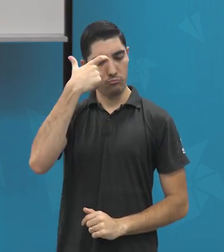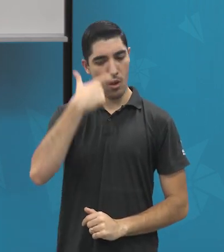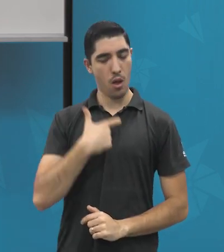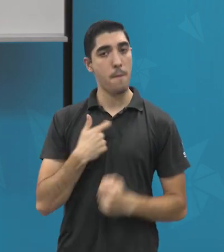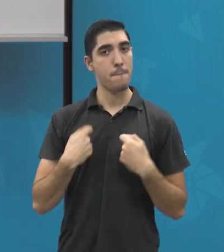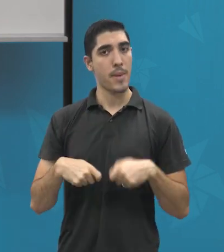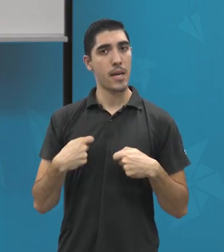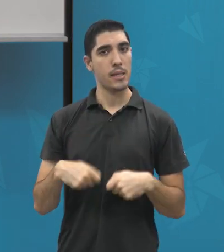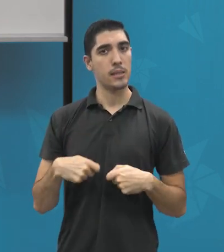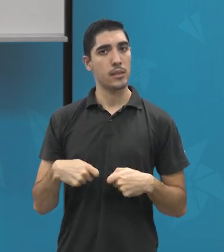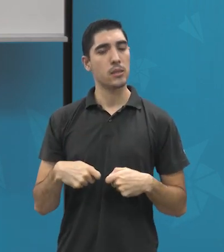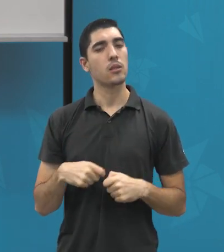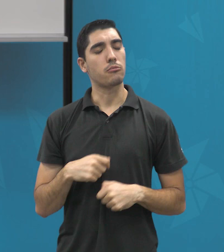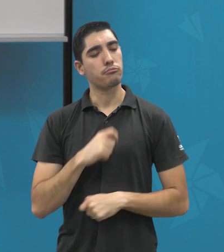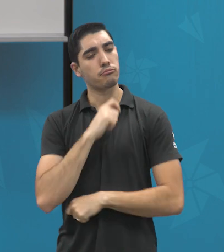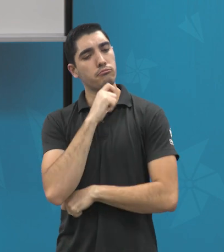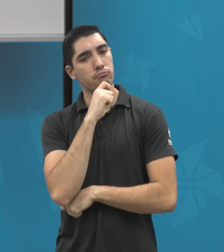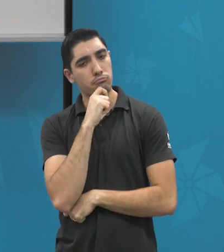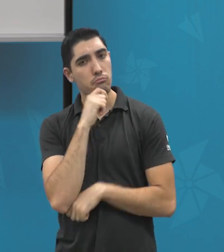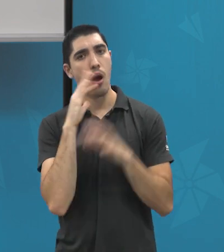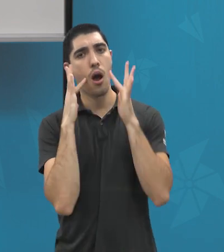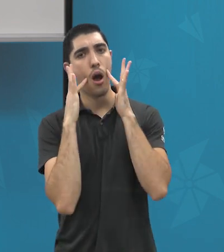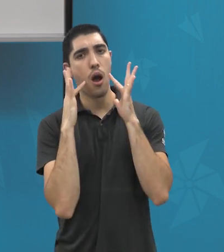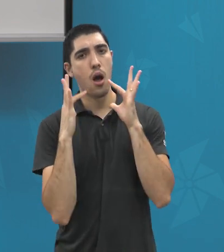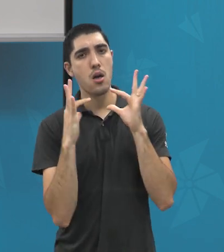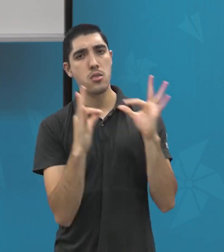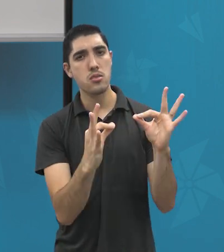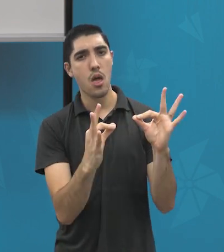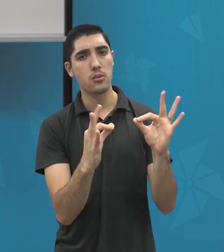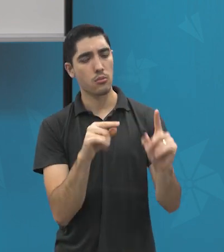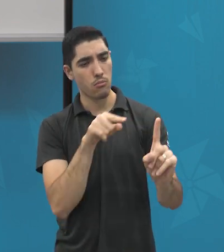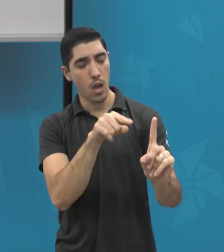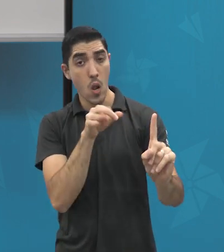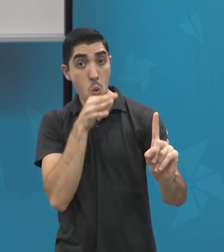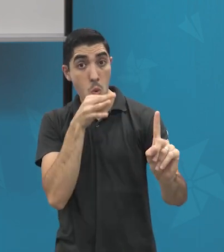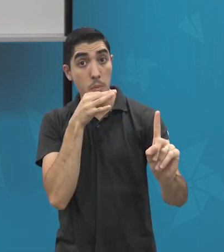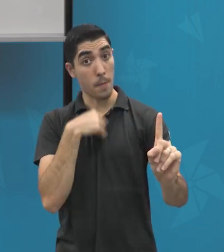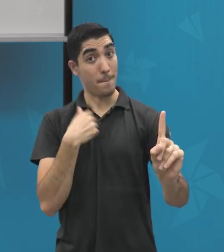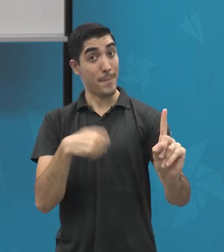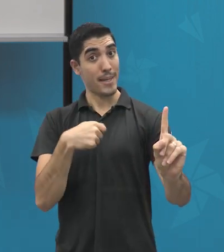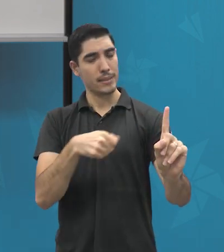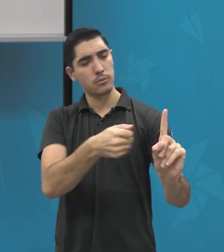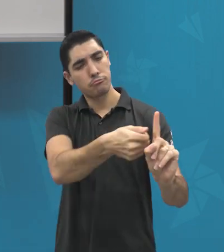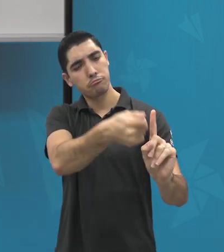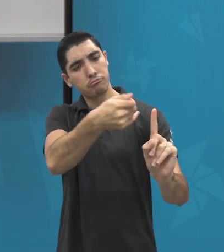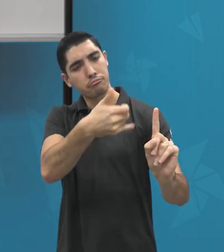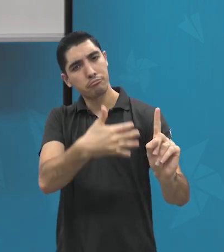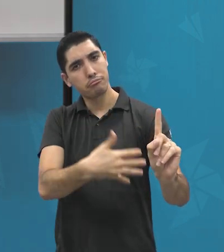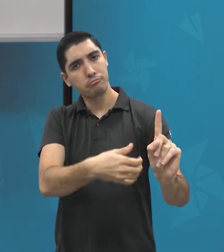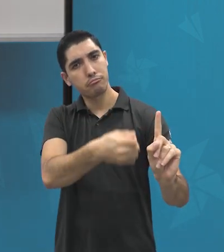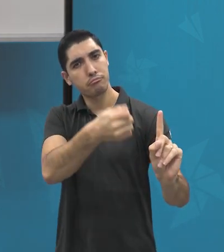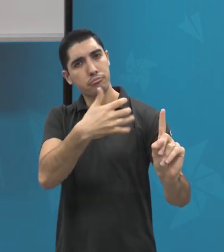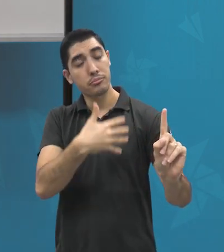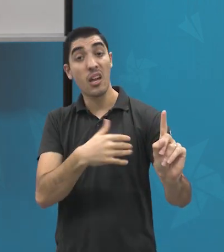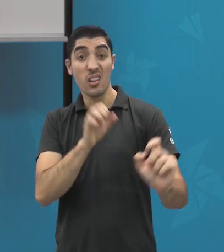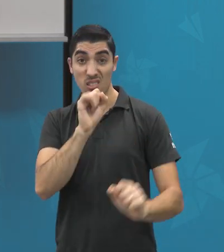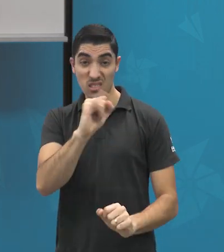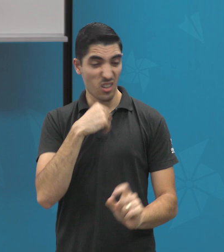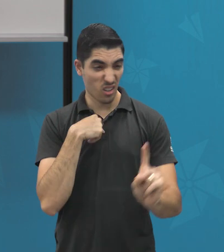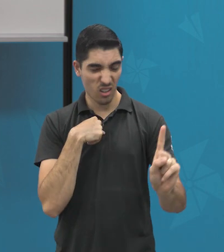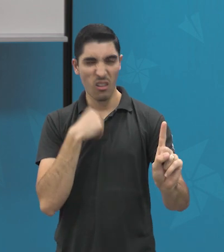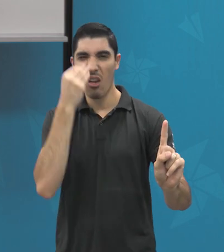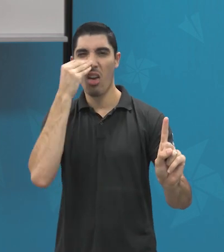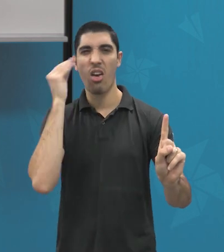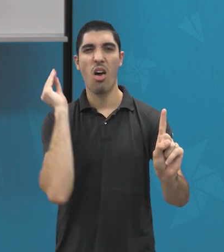uma audição a respeito daquela opinião. Porque não ouvir aquela